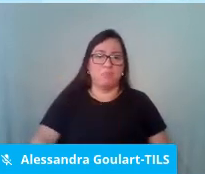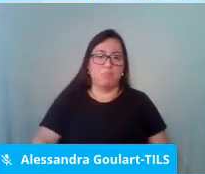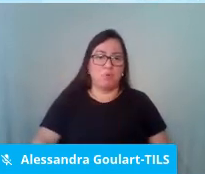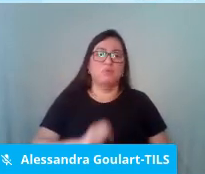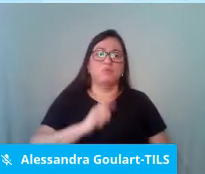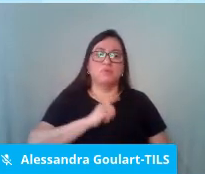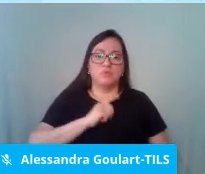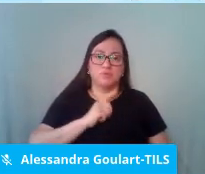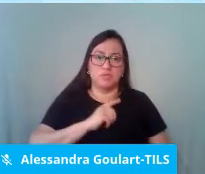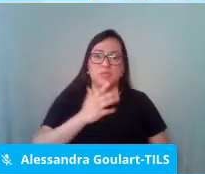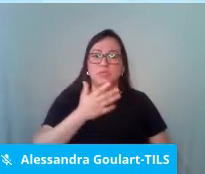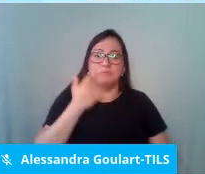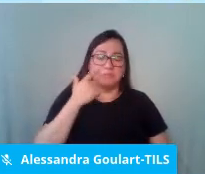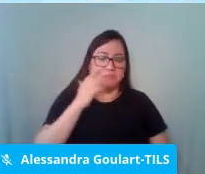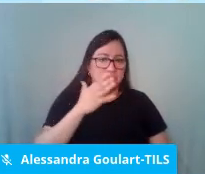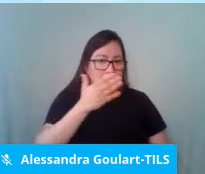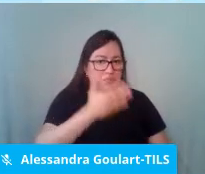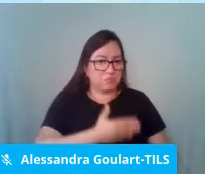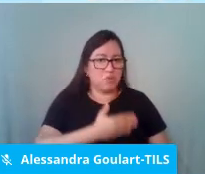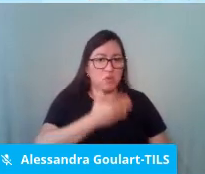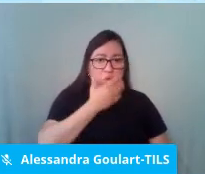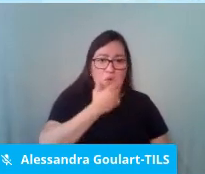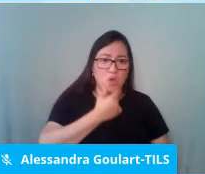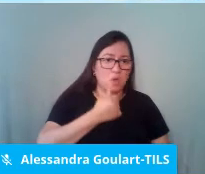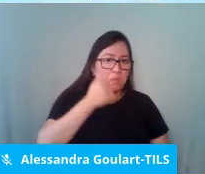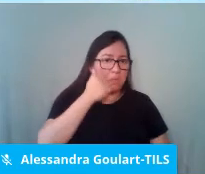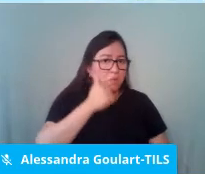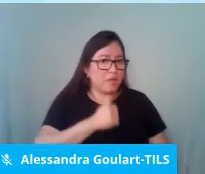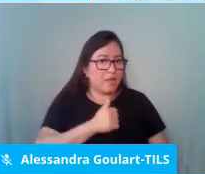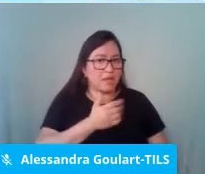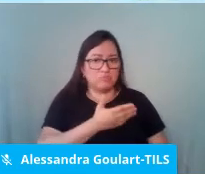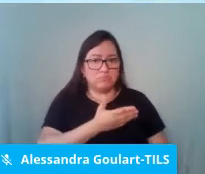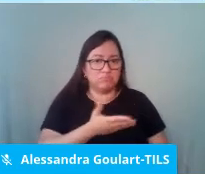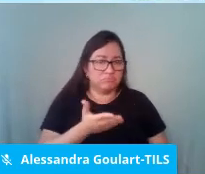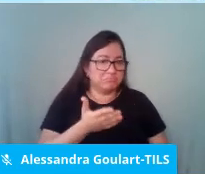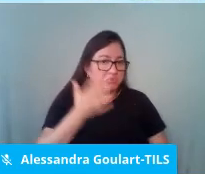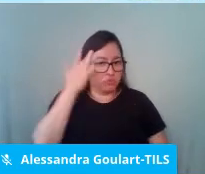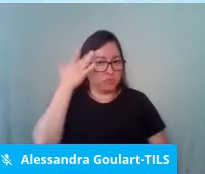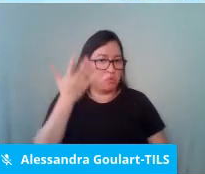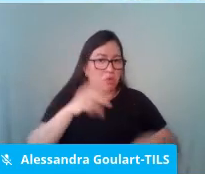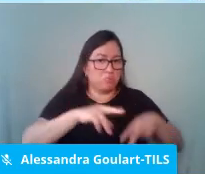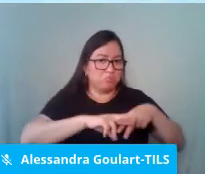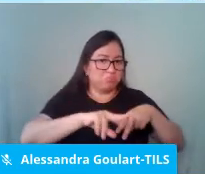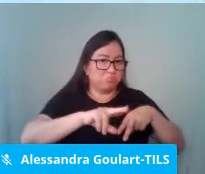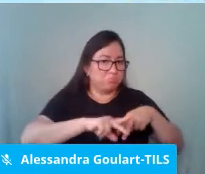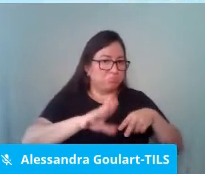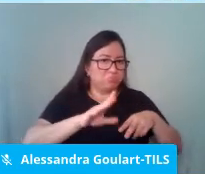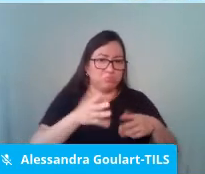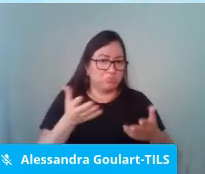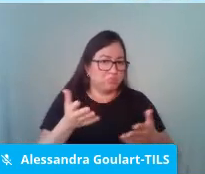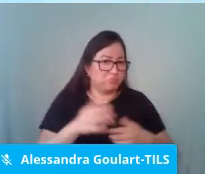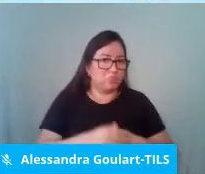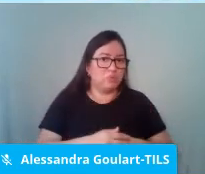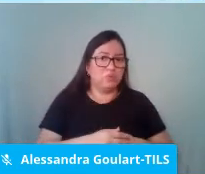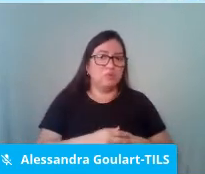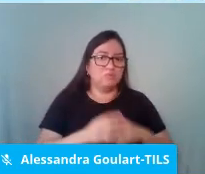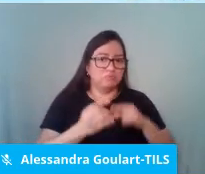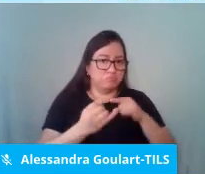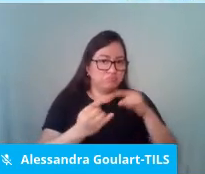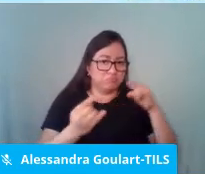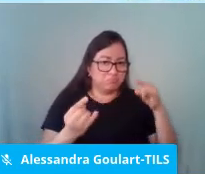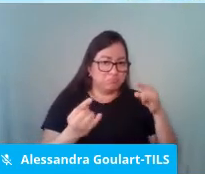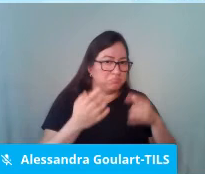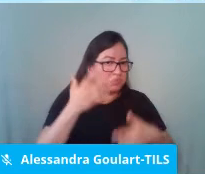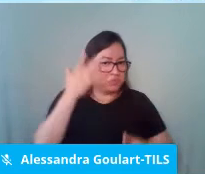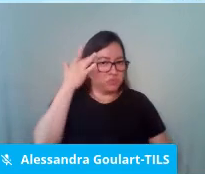homens, mulheres, independente da sua orientação sexual, que estão expostos e que a gente acaba não olhando, né, a gente vai